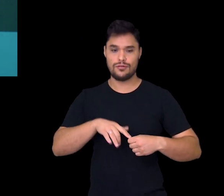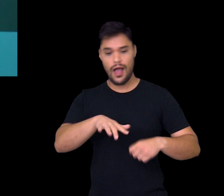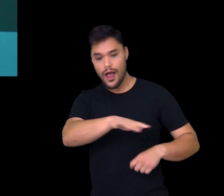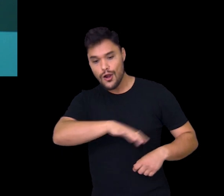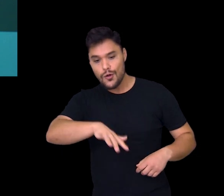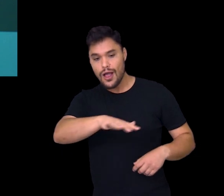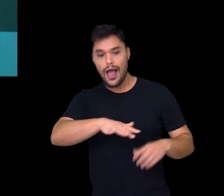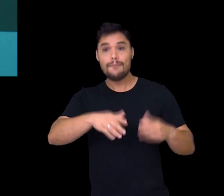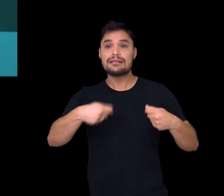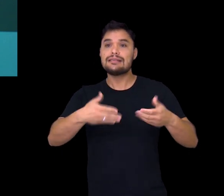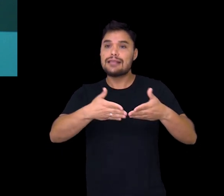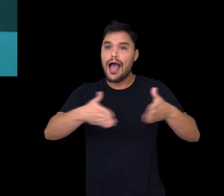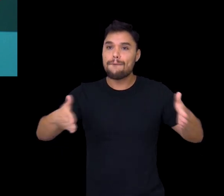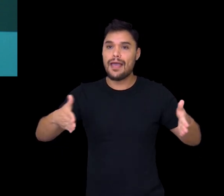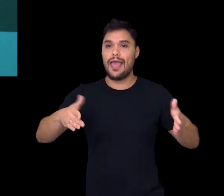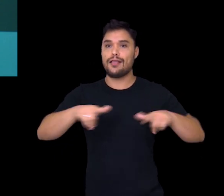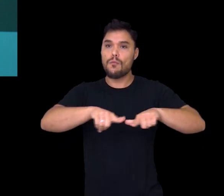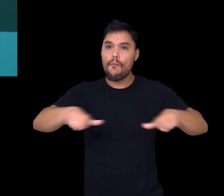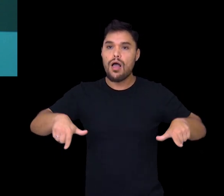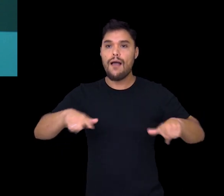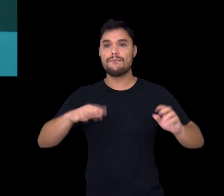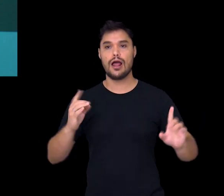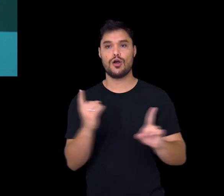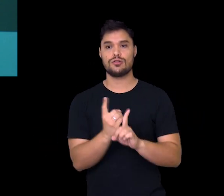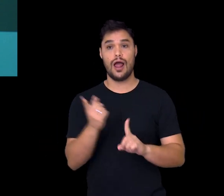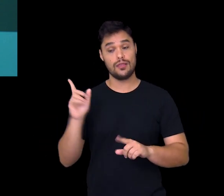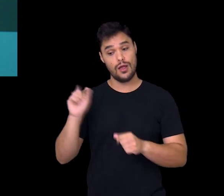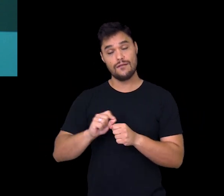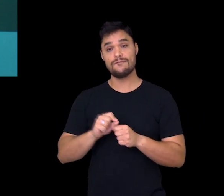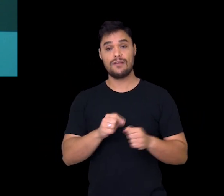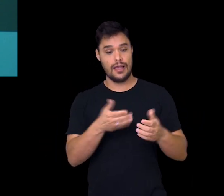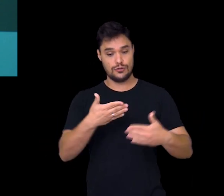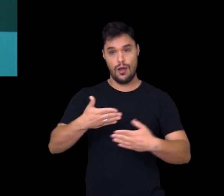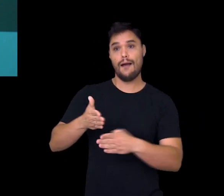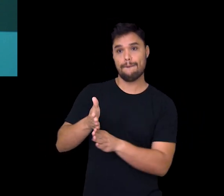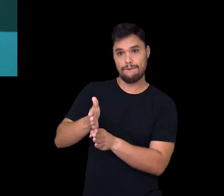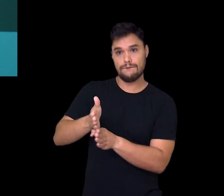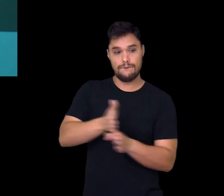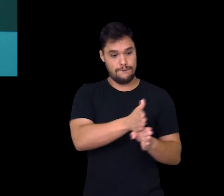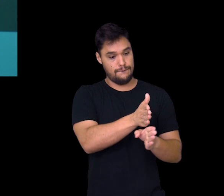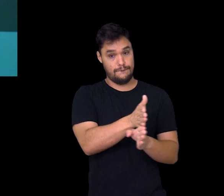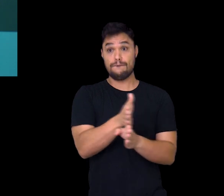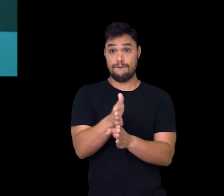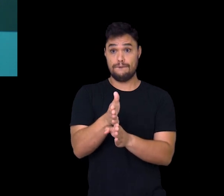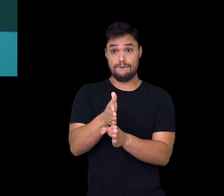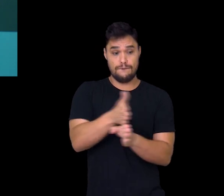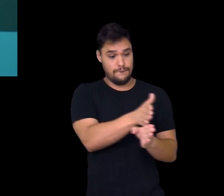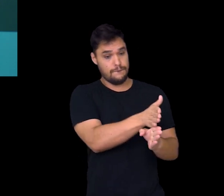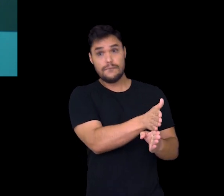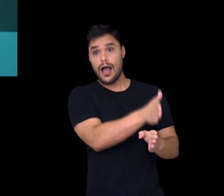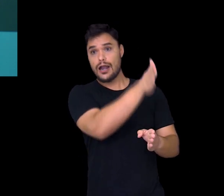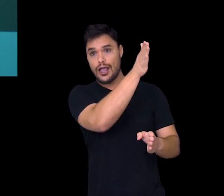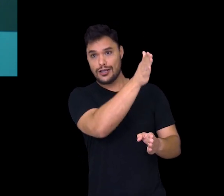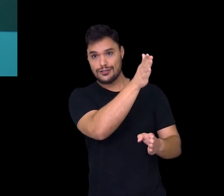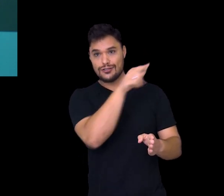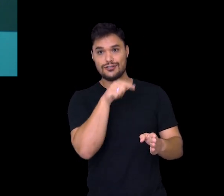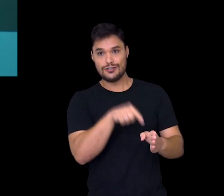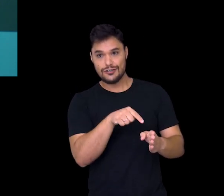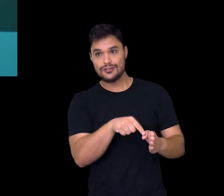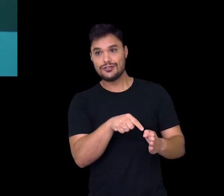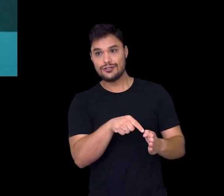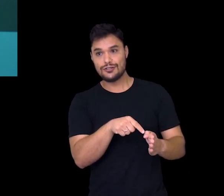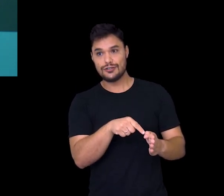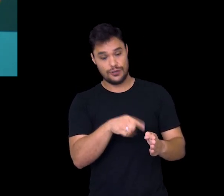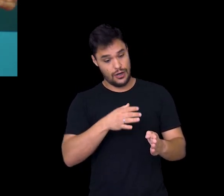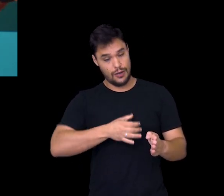fez uma parede de concreto, onde tem exatamente esses azulejos, que é um apoio, e emendou aquela laje de cima e